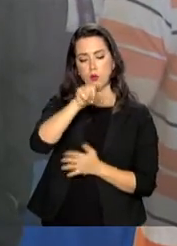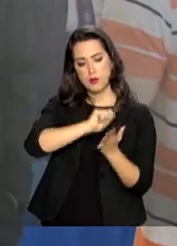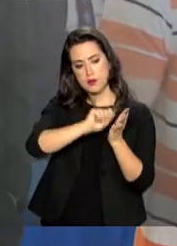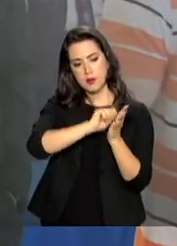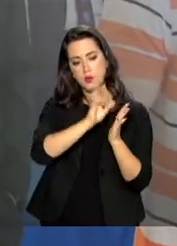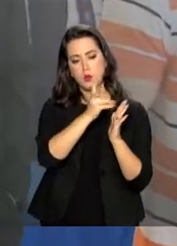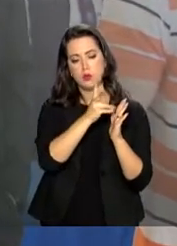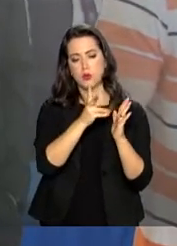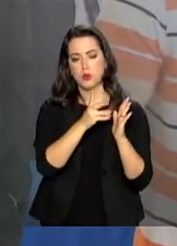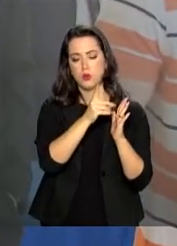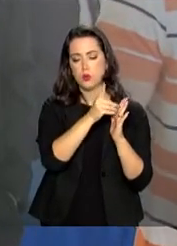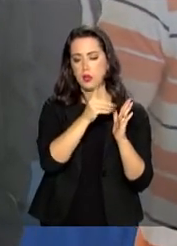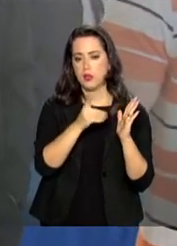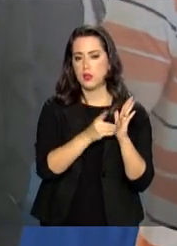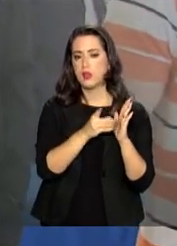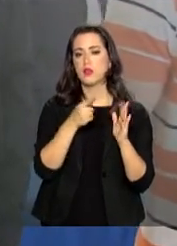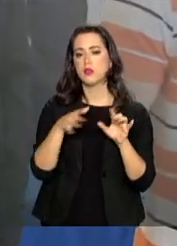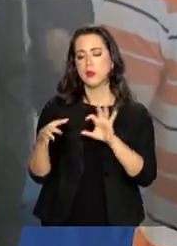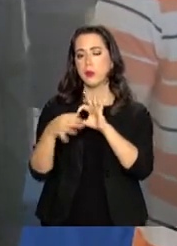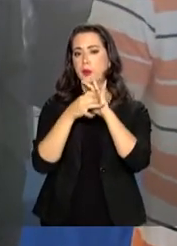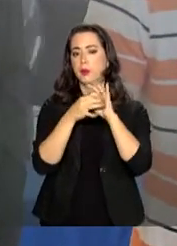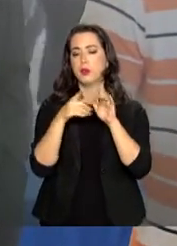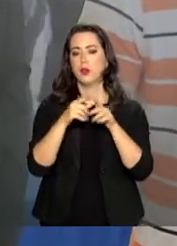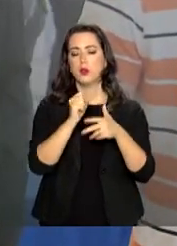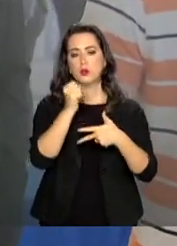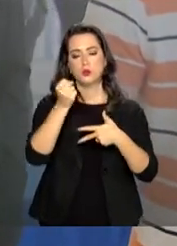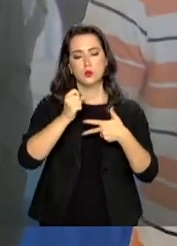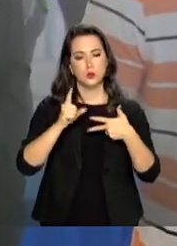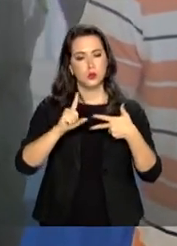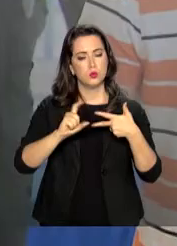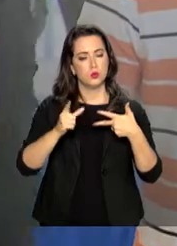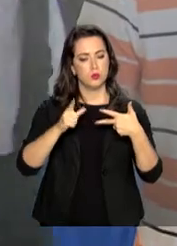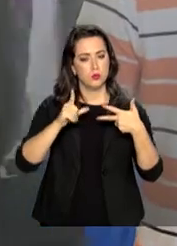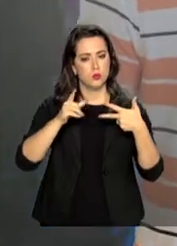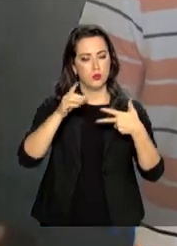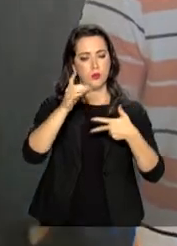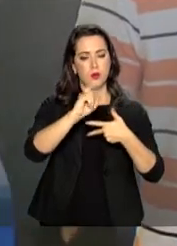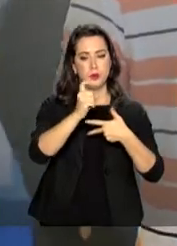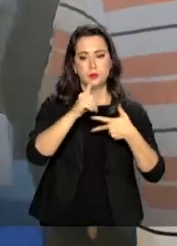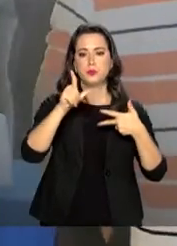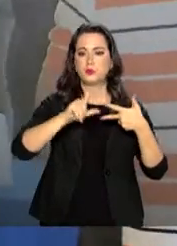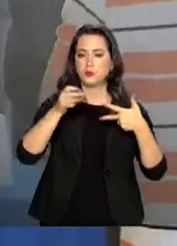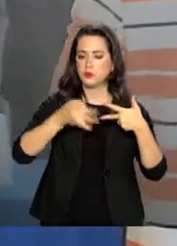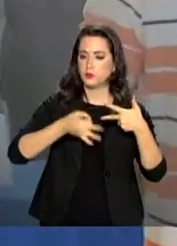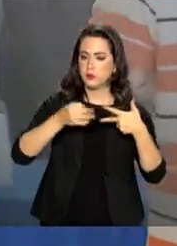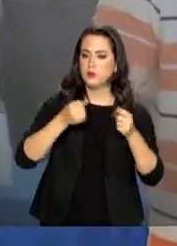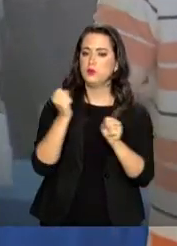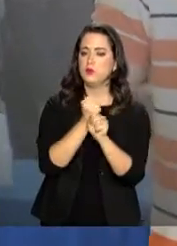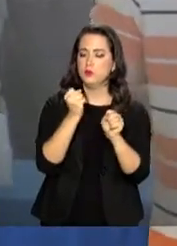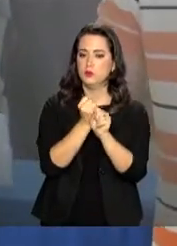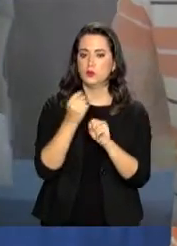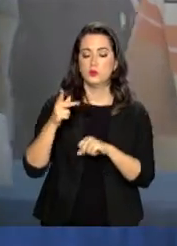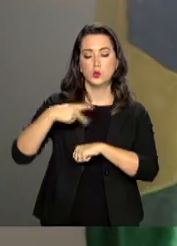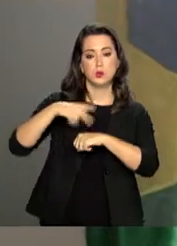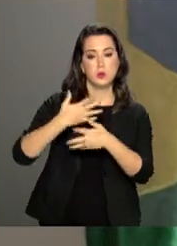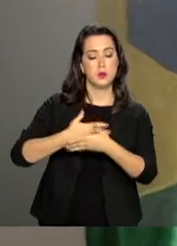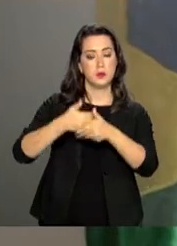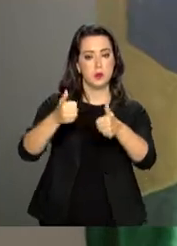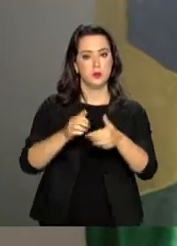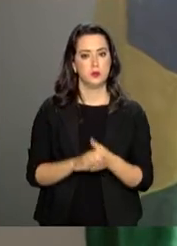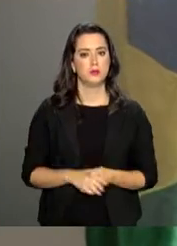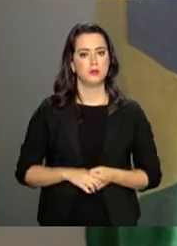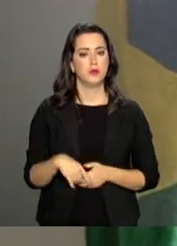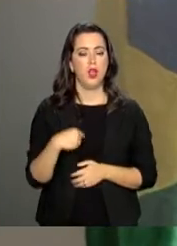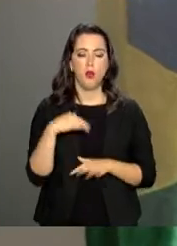também falou da parceria entre os poderes na administração pública para a construção de um país mais eficiente digo